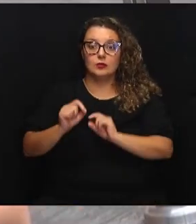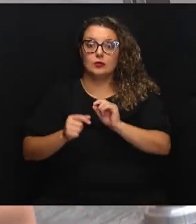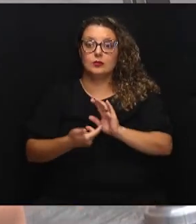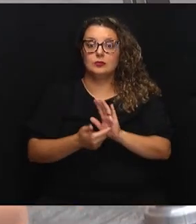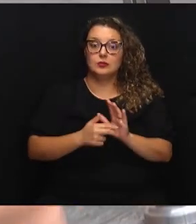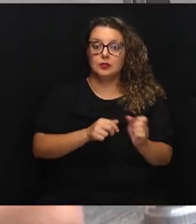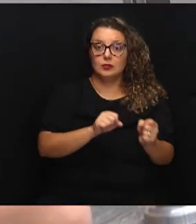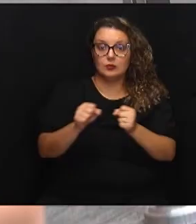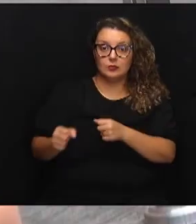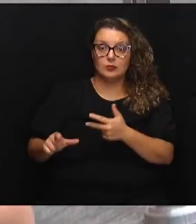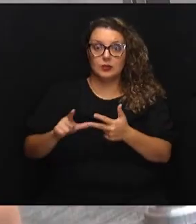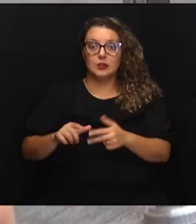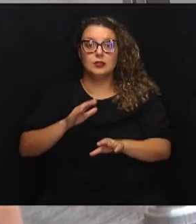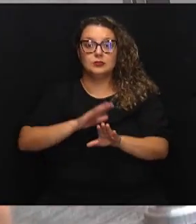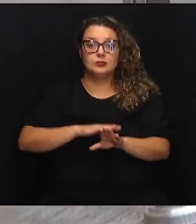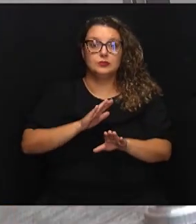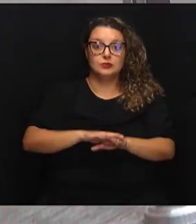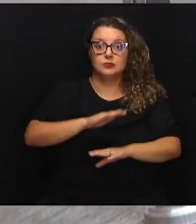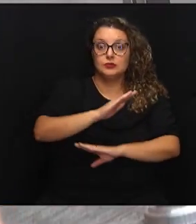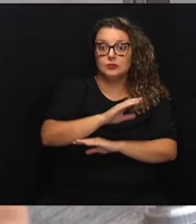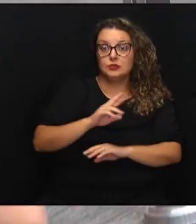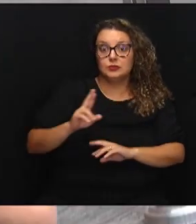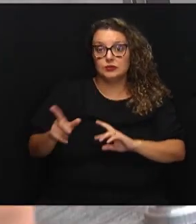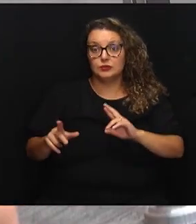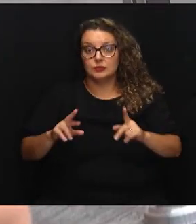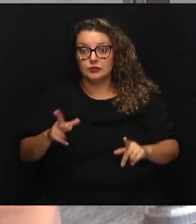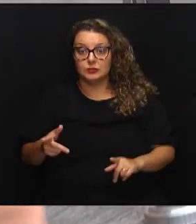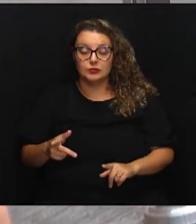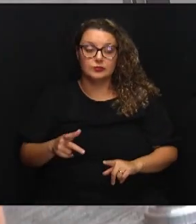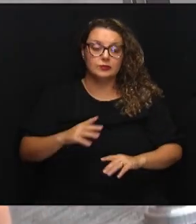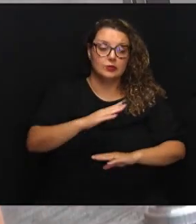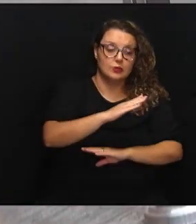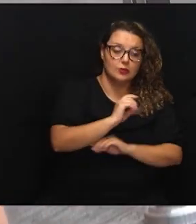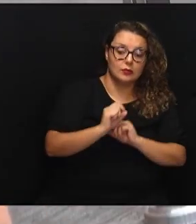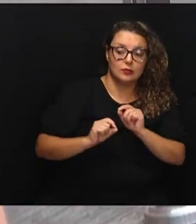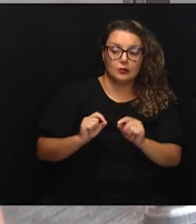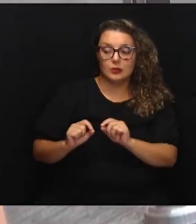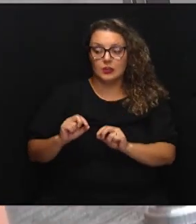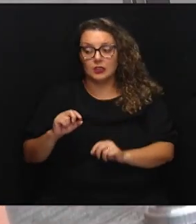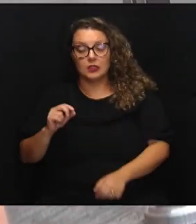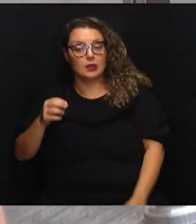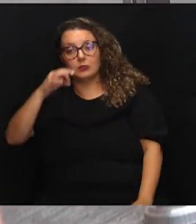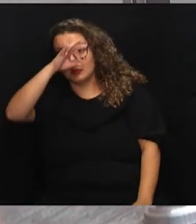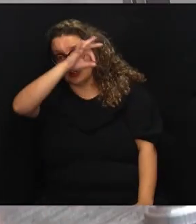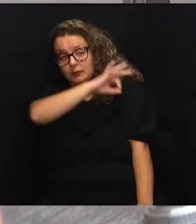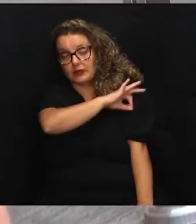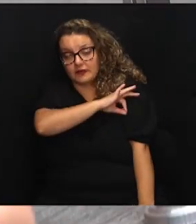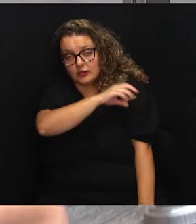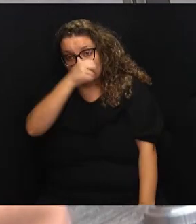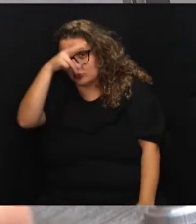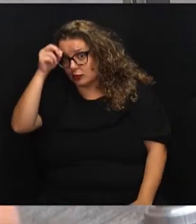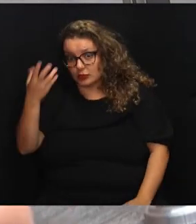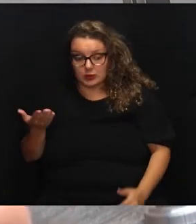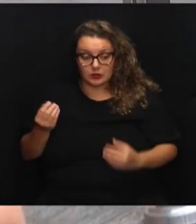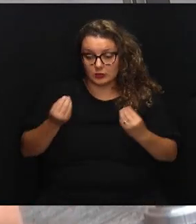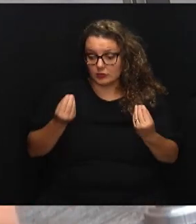Legislativo, as funções da Câmara, diferenciar o que é a Câmara, o que é a Prefeitura, né? E com isso a gente dá um